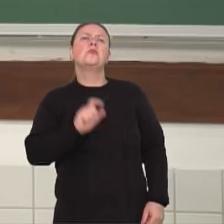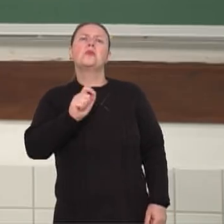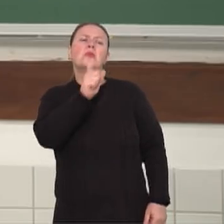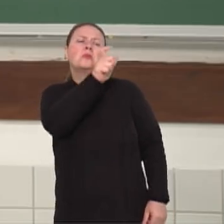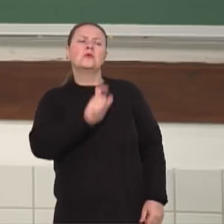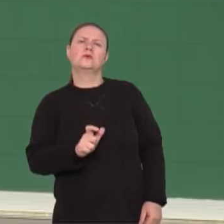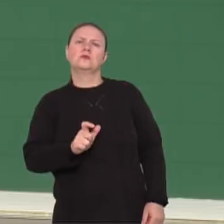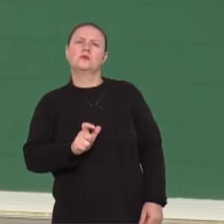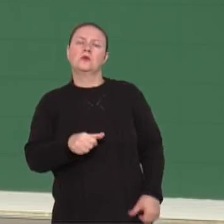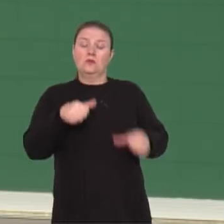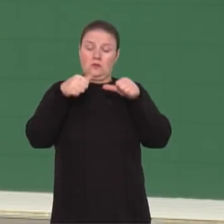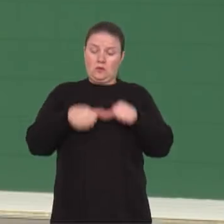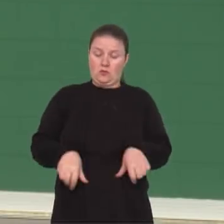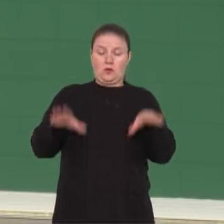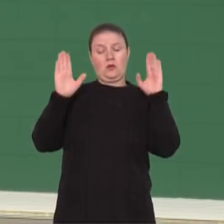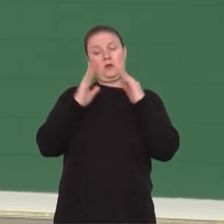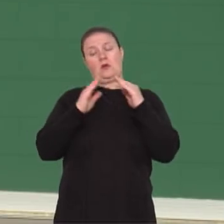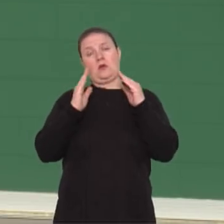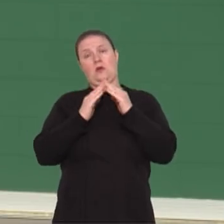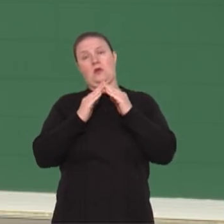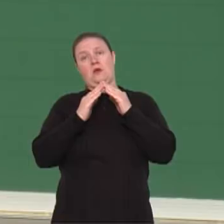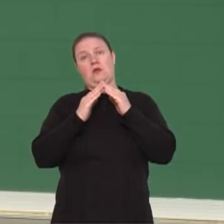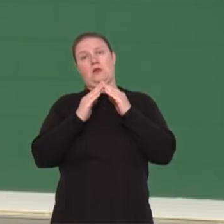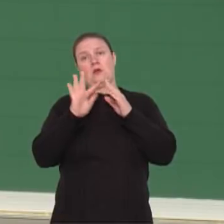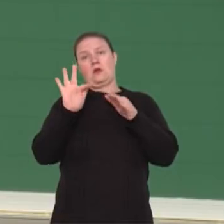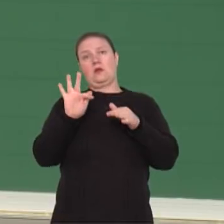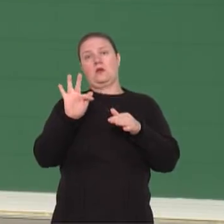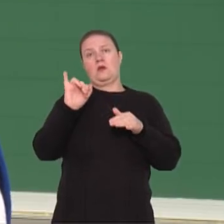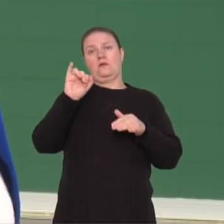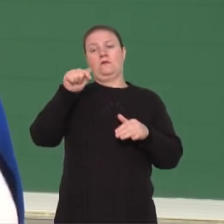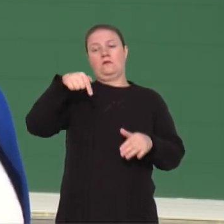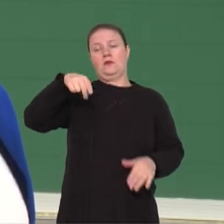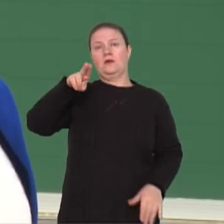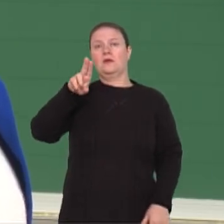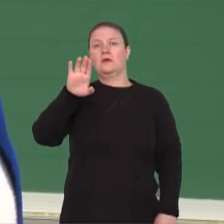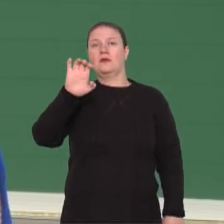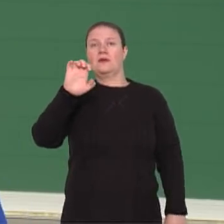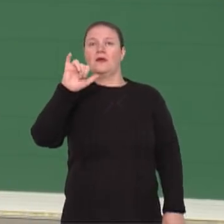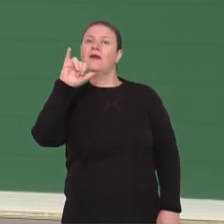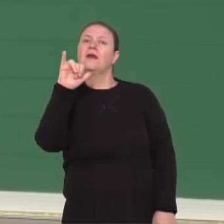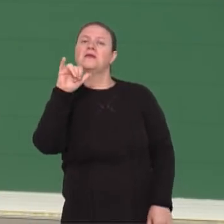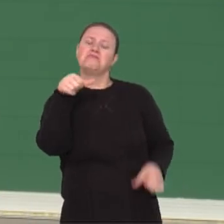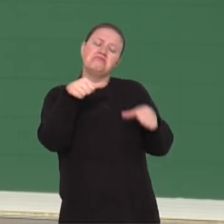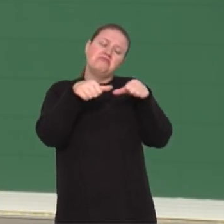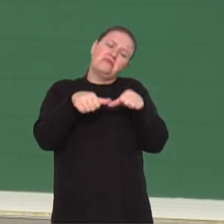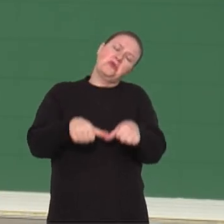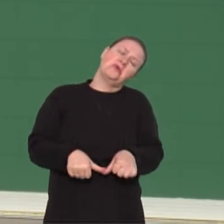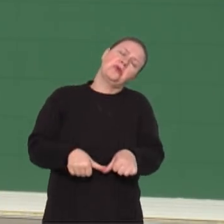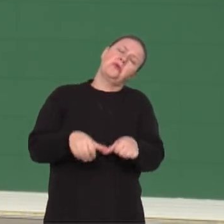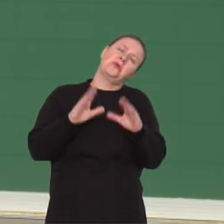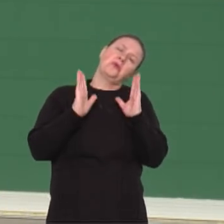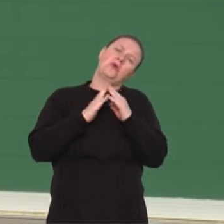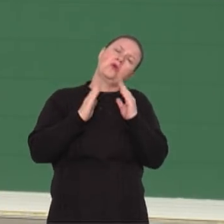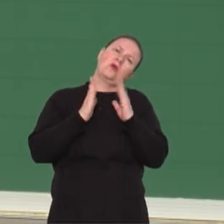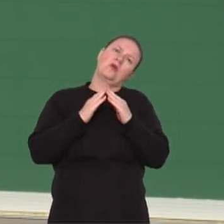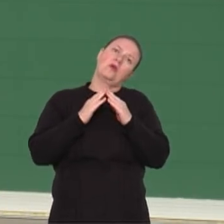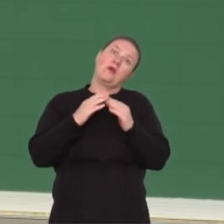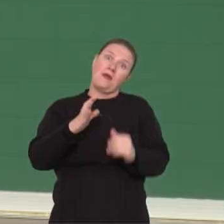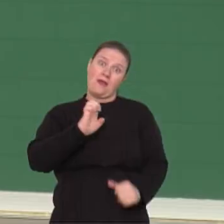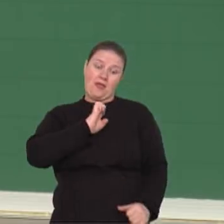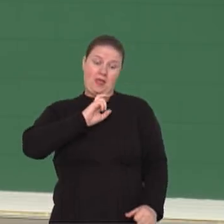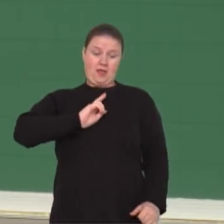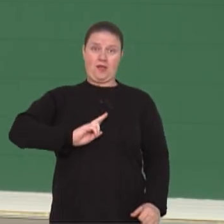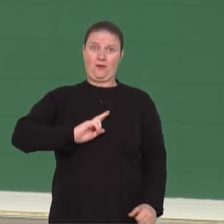se refere, né, o sujeito dessa frase? Então, eu conversando com o verbo quem fiquei em casa, eu descubro que é eu fiquei em